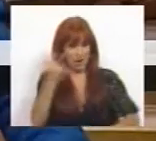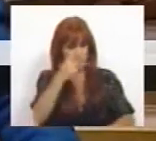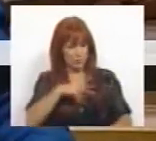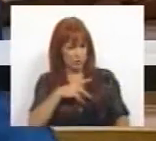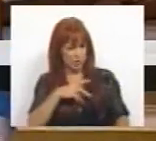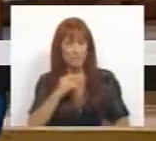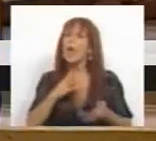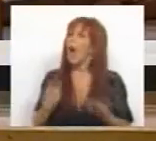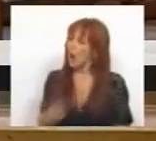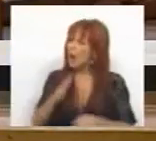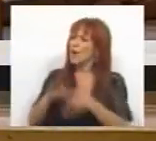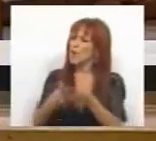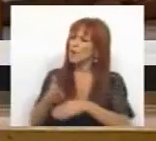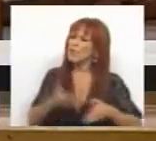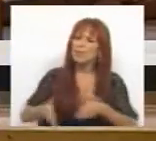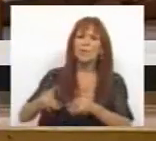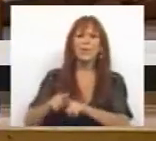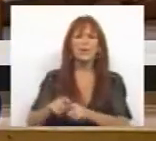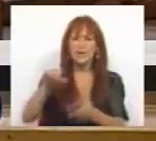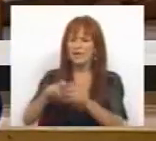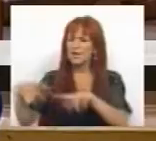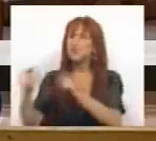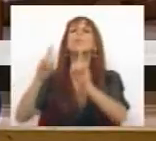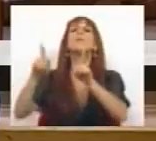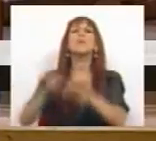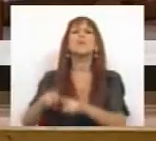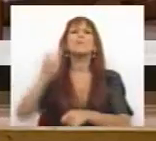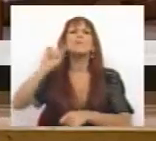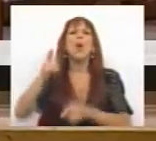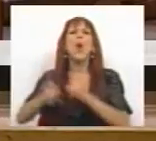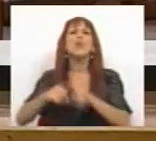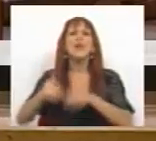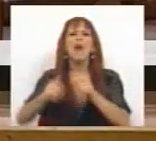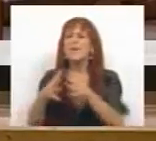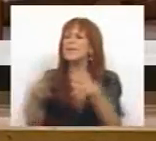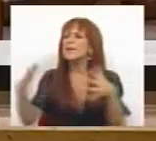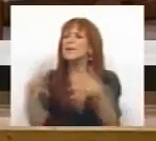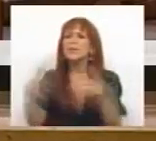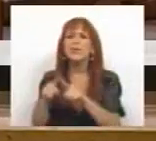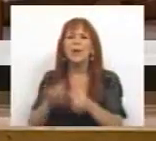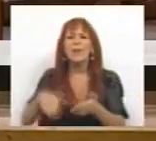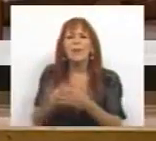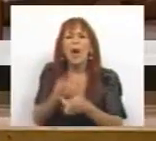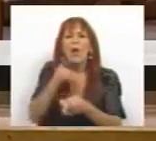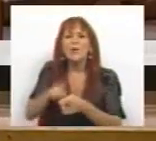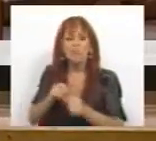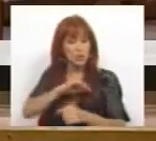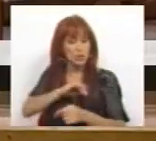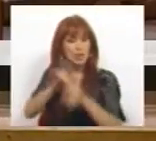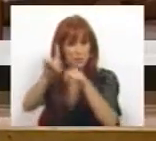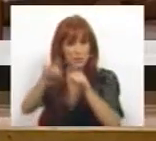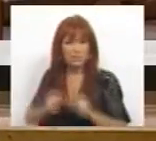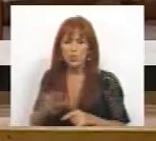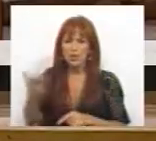portugueses, prosseguimos agora na caminhada de centrar a discussão em saber qual vai ser a dimensão da reposição dos